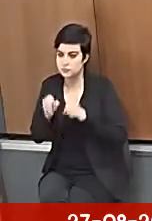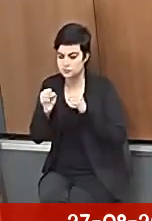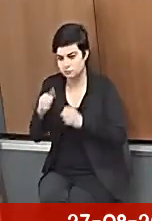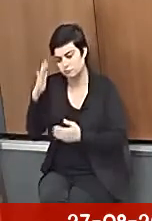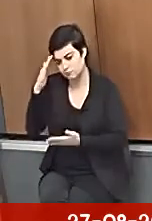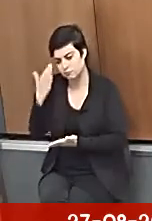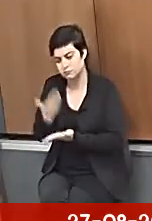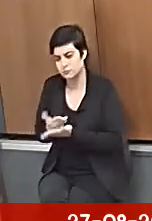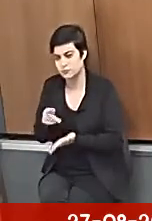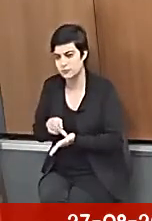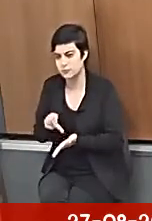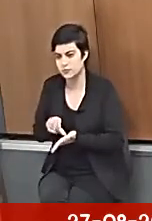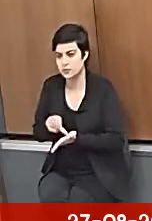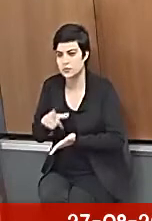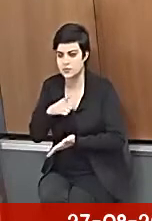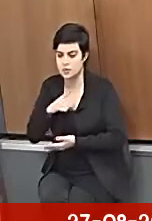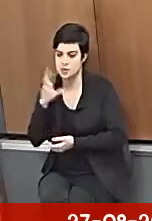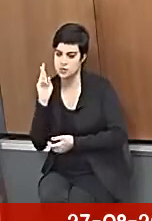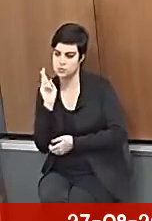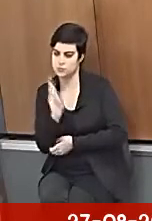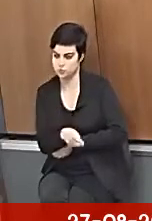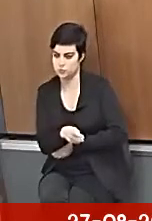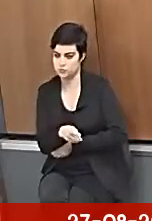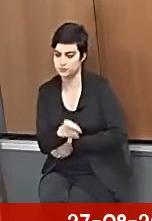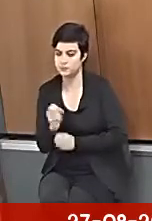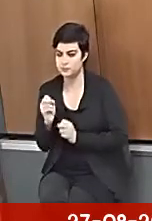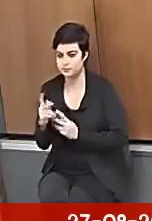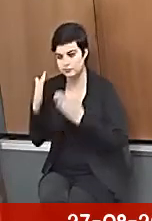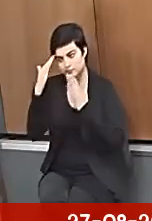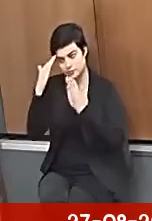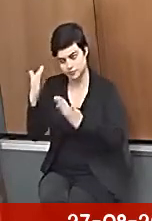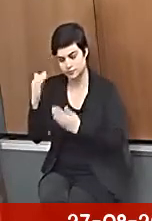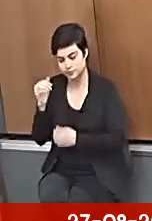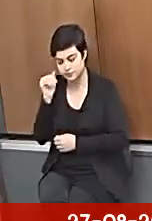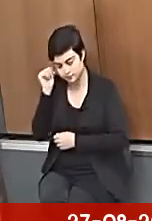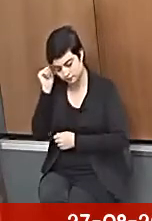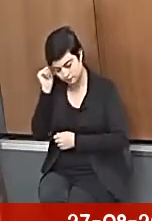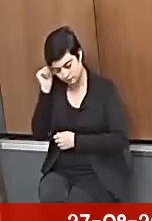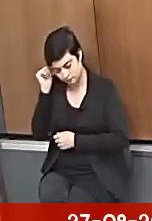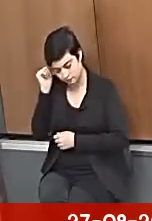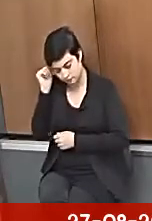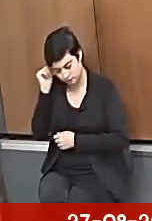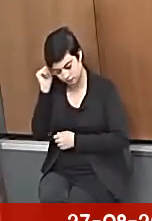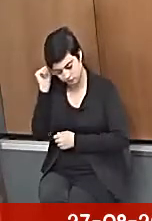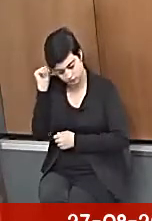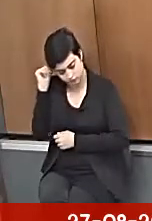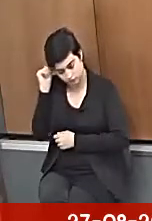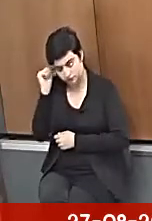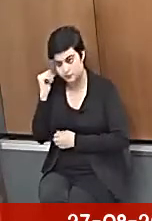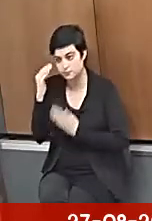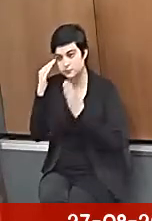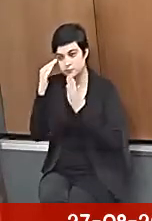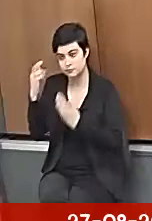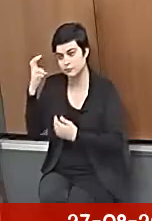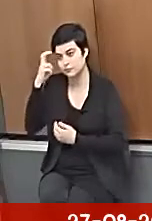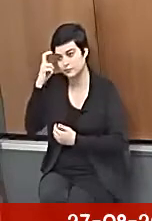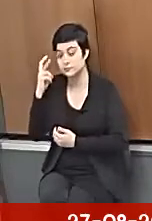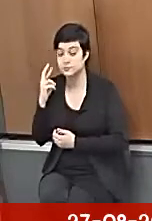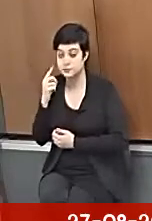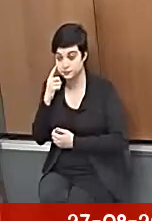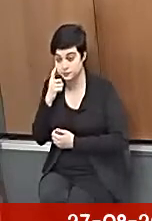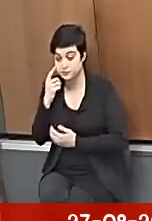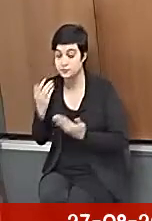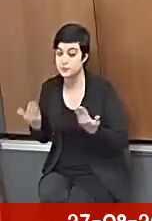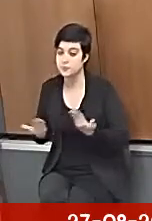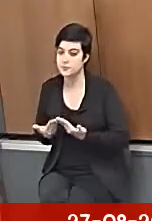que você ter a resposta para o seu pleito ok muito obrigado obrigado a fazer guilherme e para a